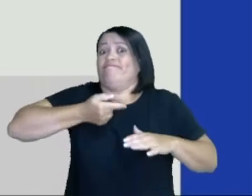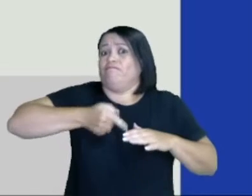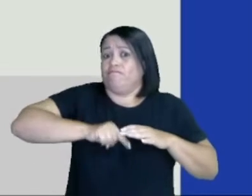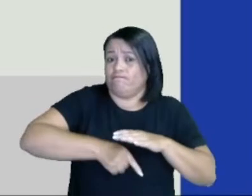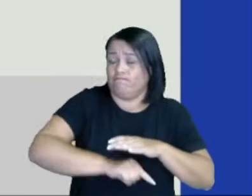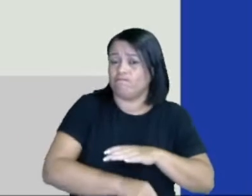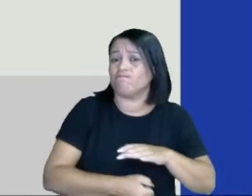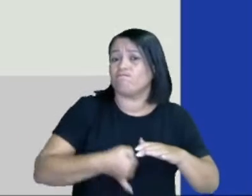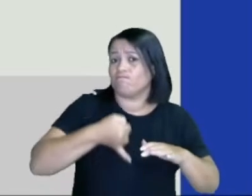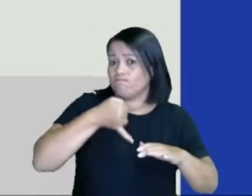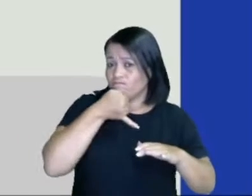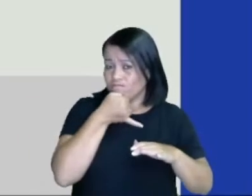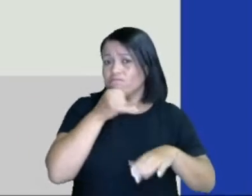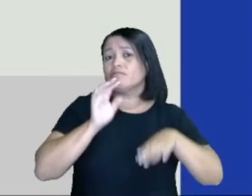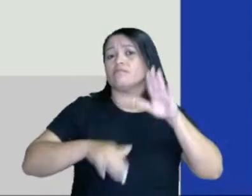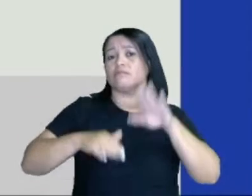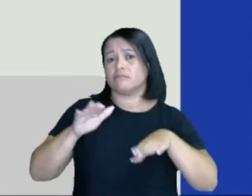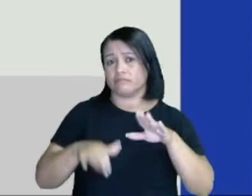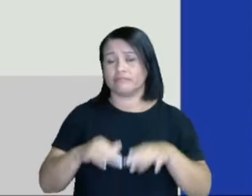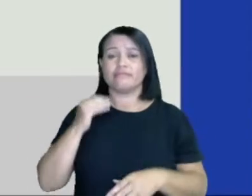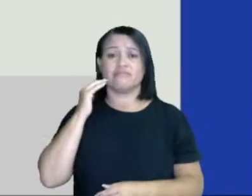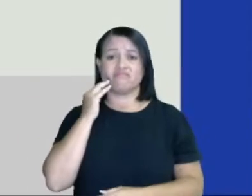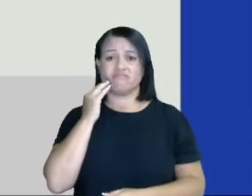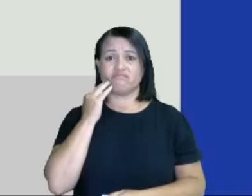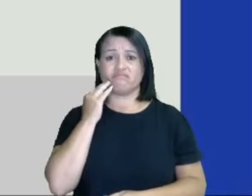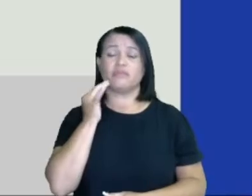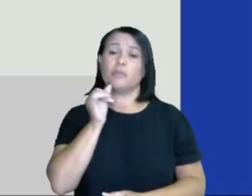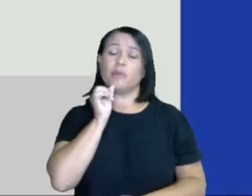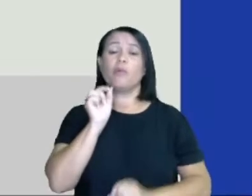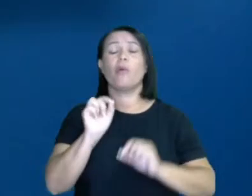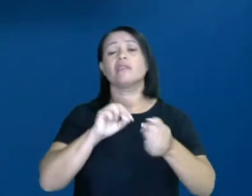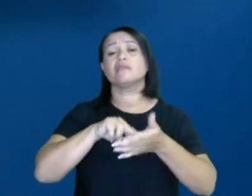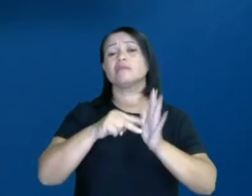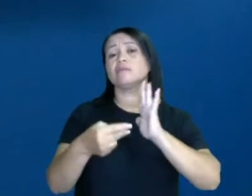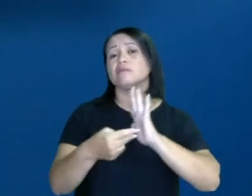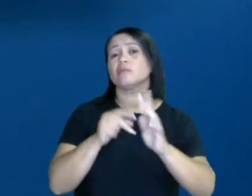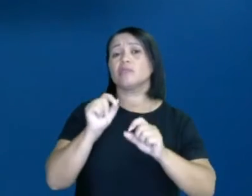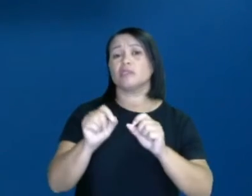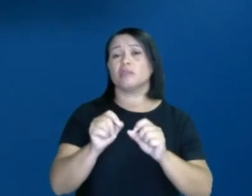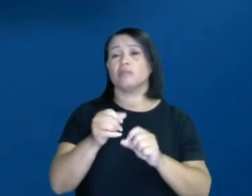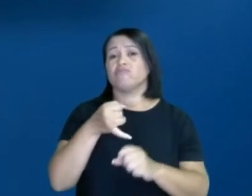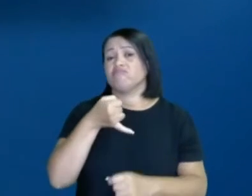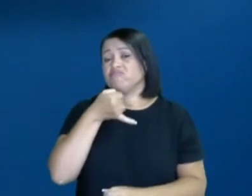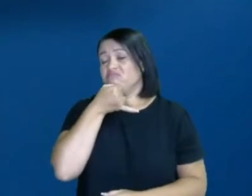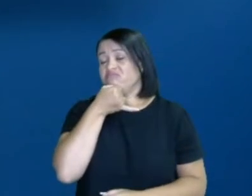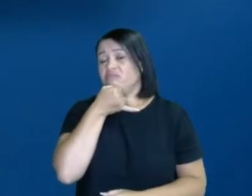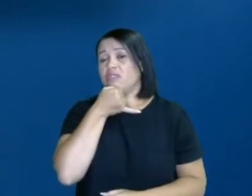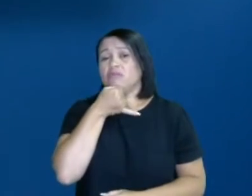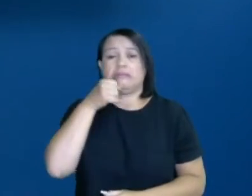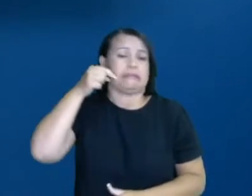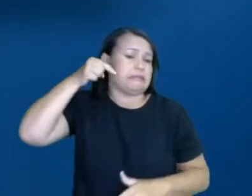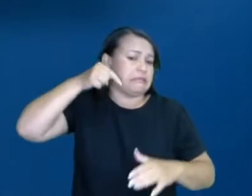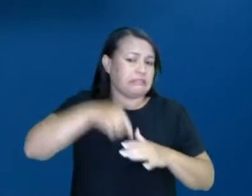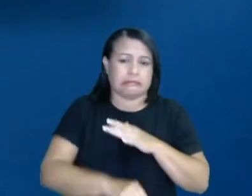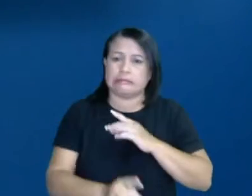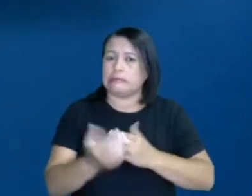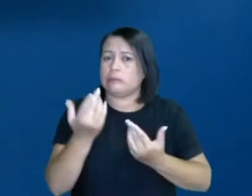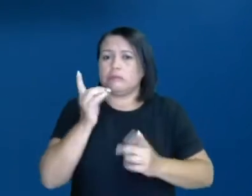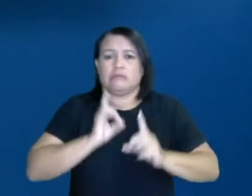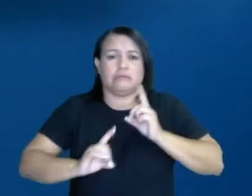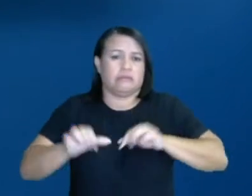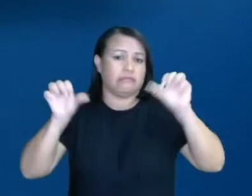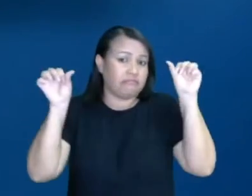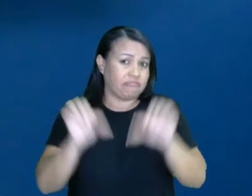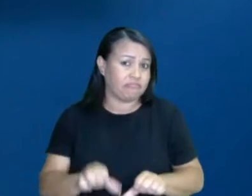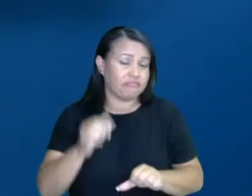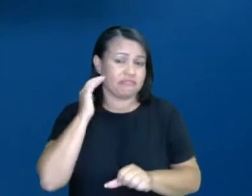mal, bastante mal ou fatal, que é aquele ali que você já está só o pó. Está triste demais, então